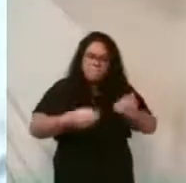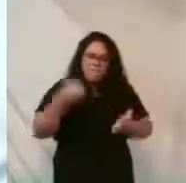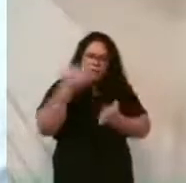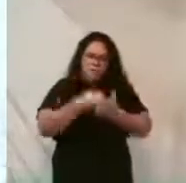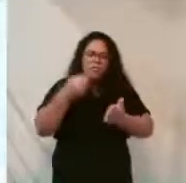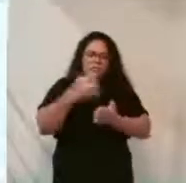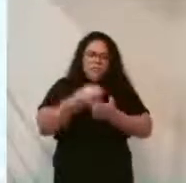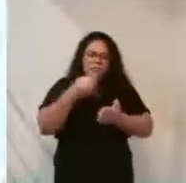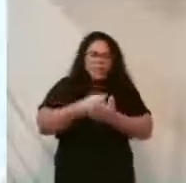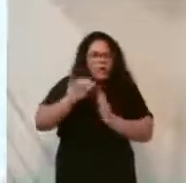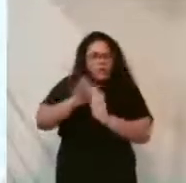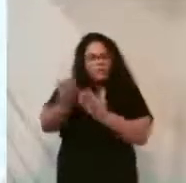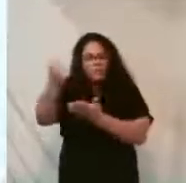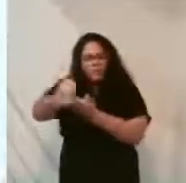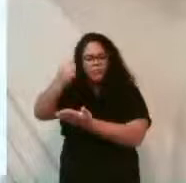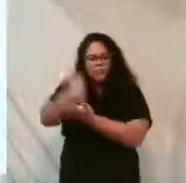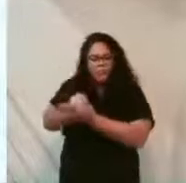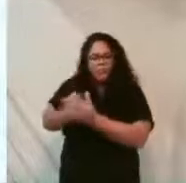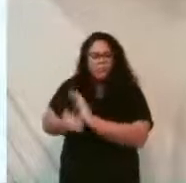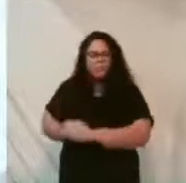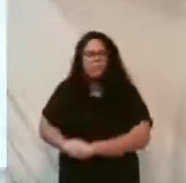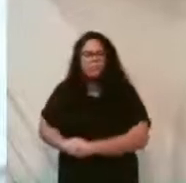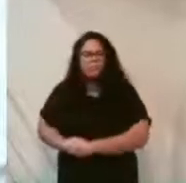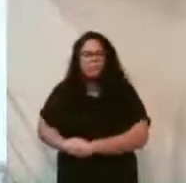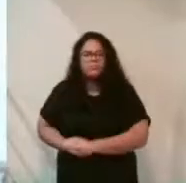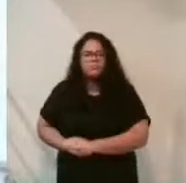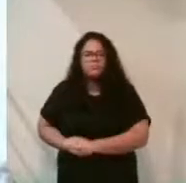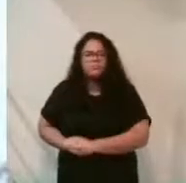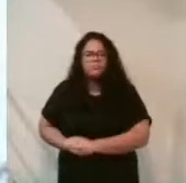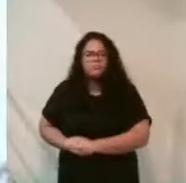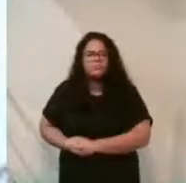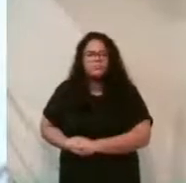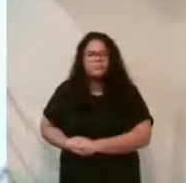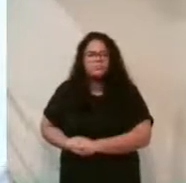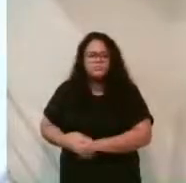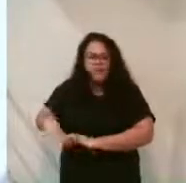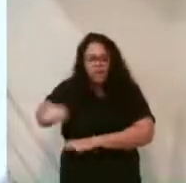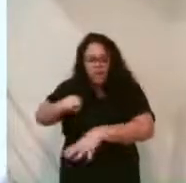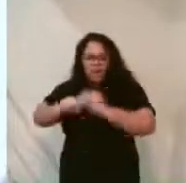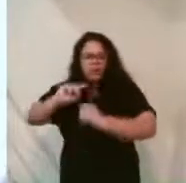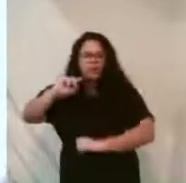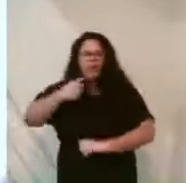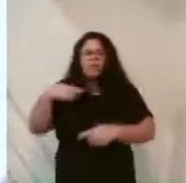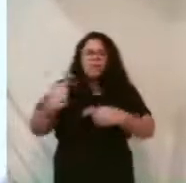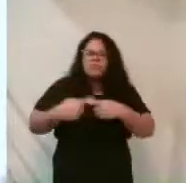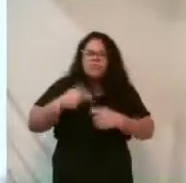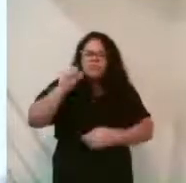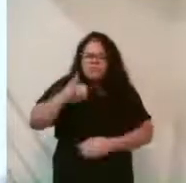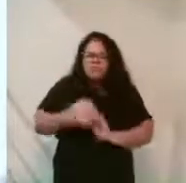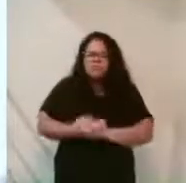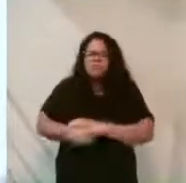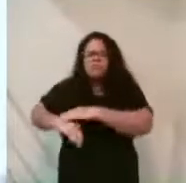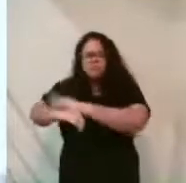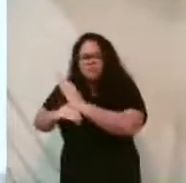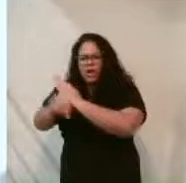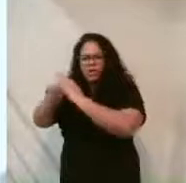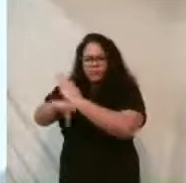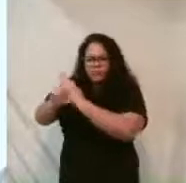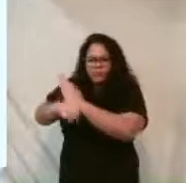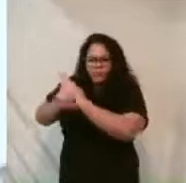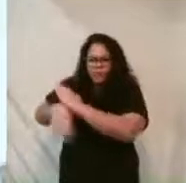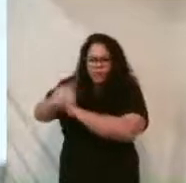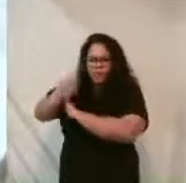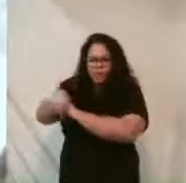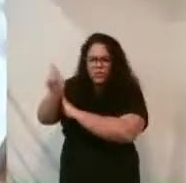materiais recicláveis. Porque, se não, erradicar o lixão, botar um aterro sanitário e colocar uma usina mecanizada sem garantir os catadores, seria exclusão da